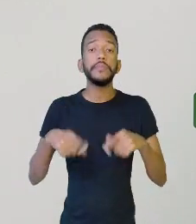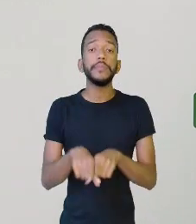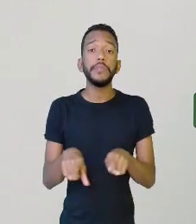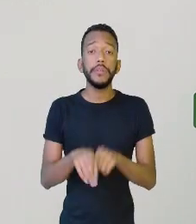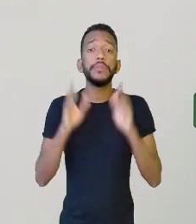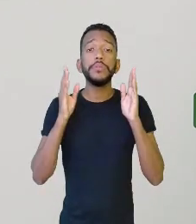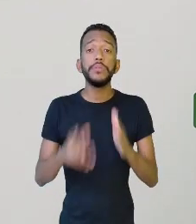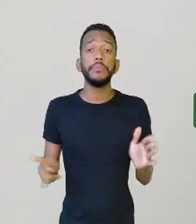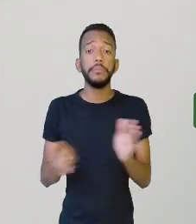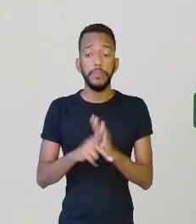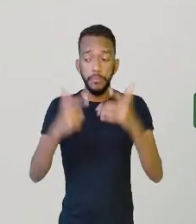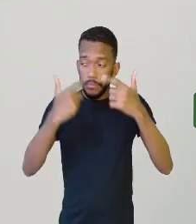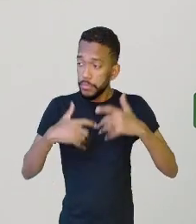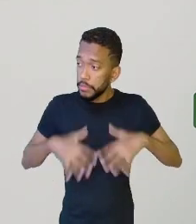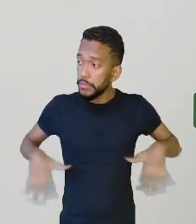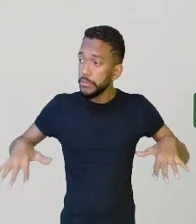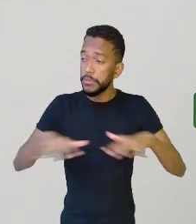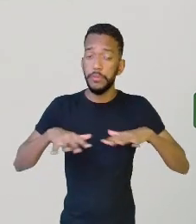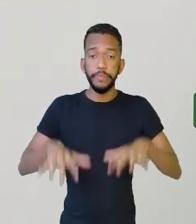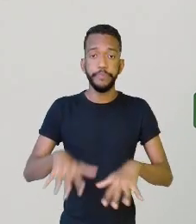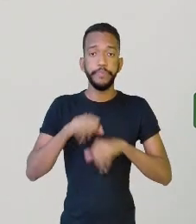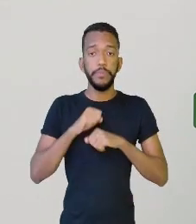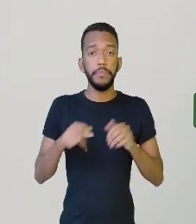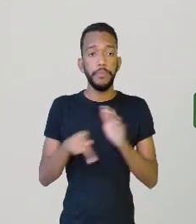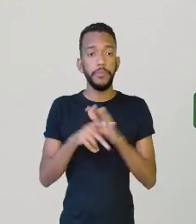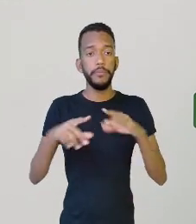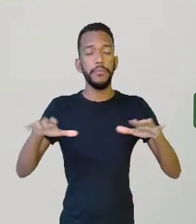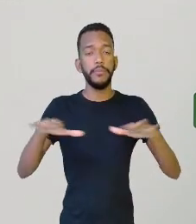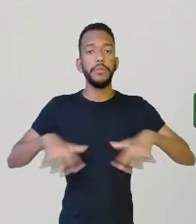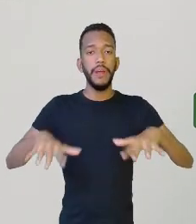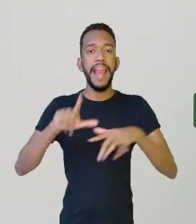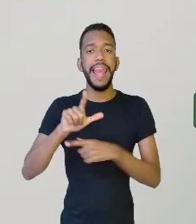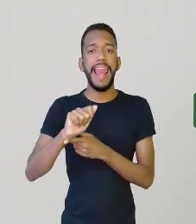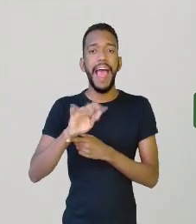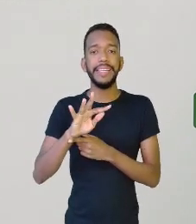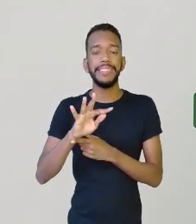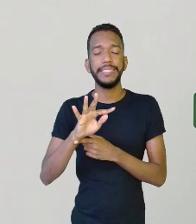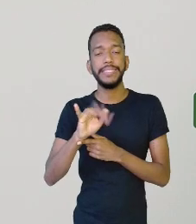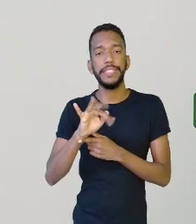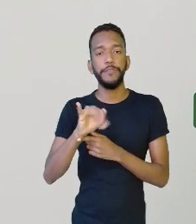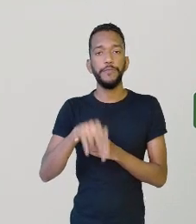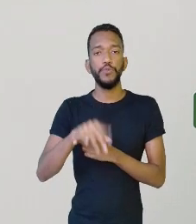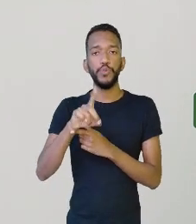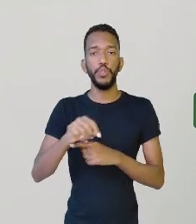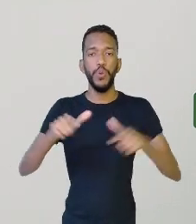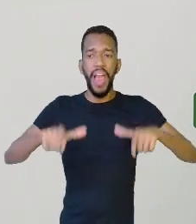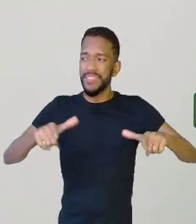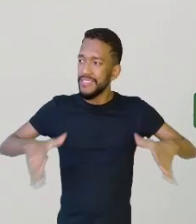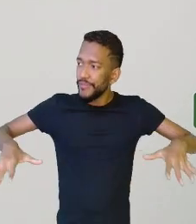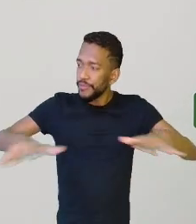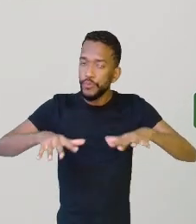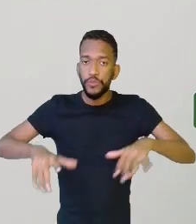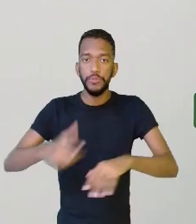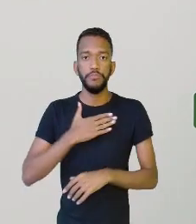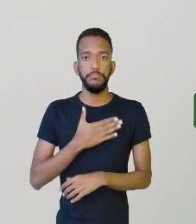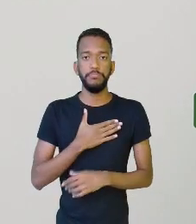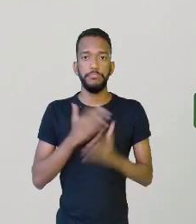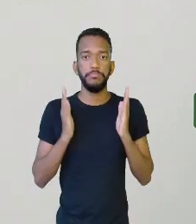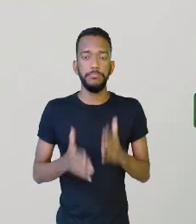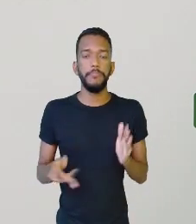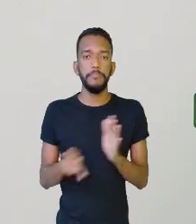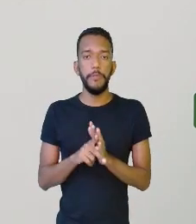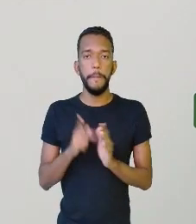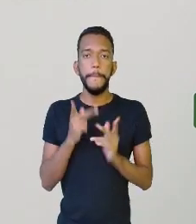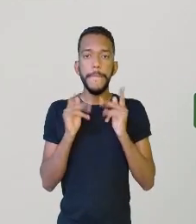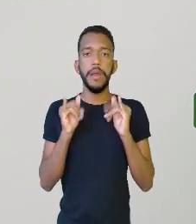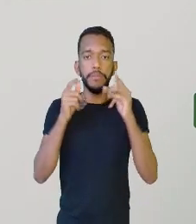de todo o latifúndio onde era produzida ali a cana-de-açúcar. Então, a sociedade patriarcal era essa